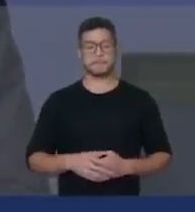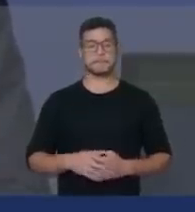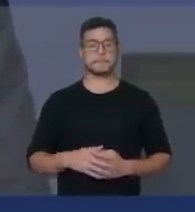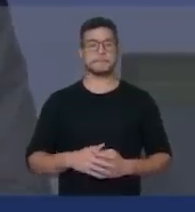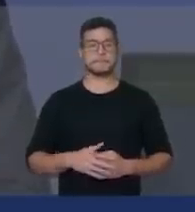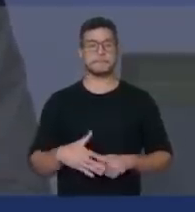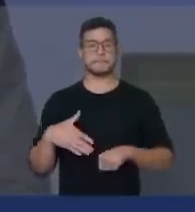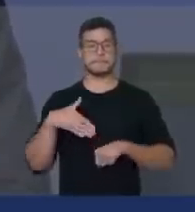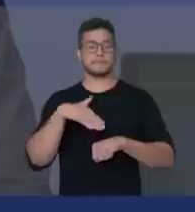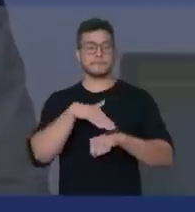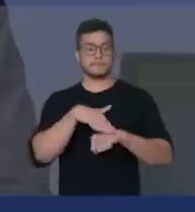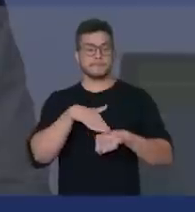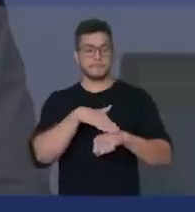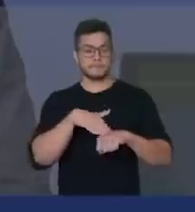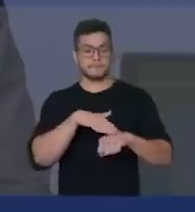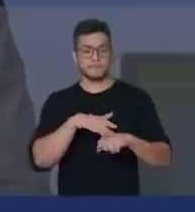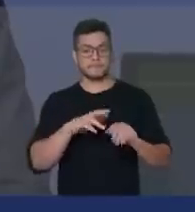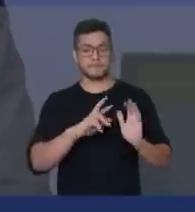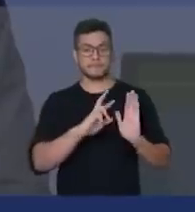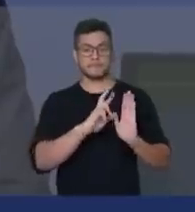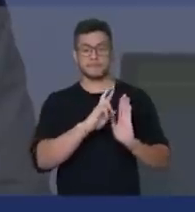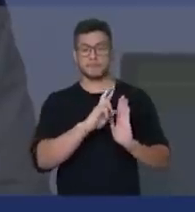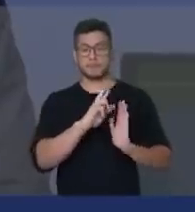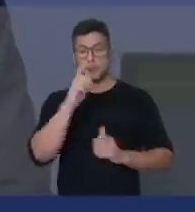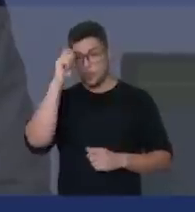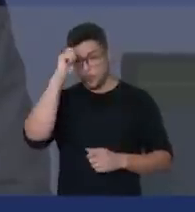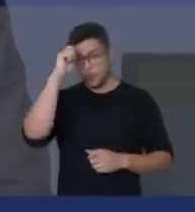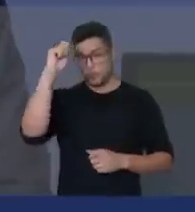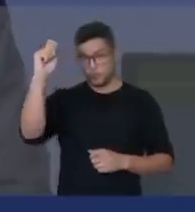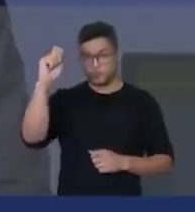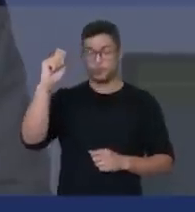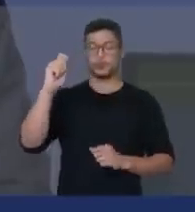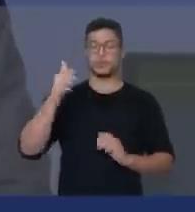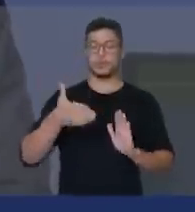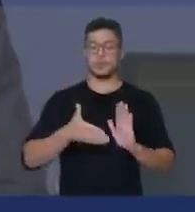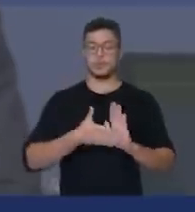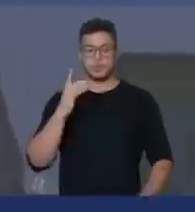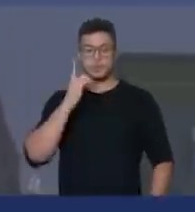o relator, aliás, o relator não, o autor dessa proposta, o deputado André